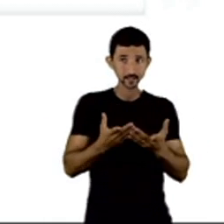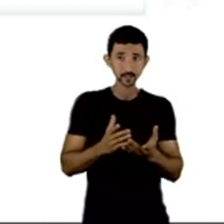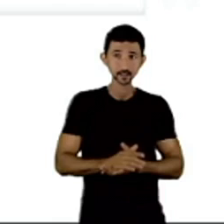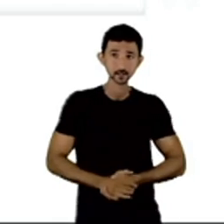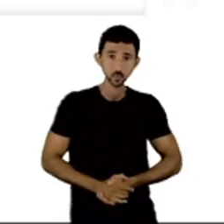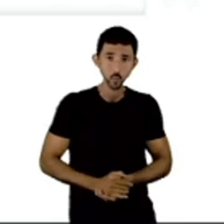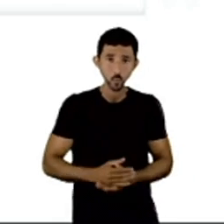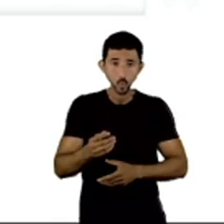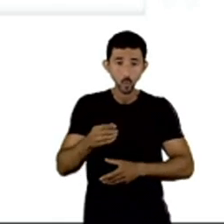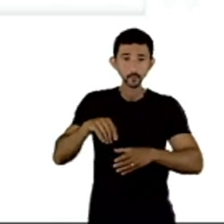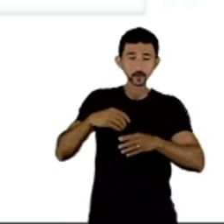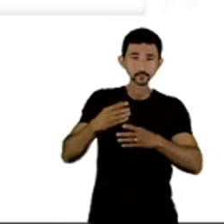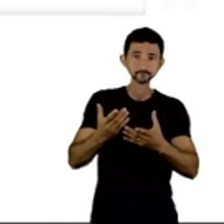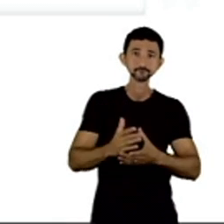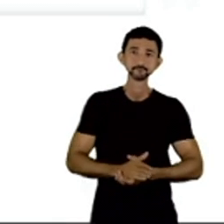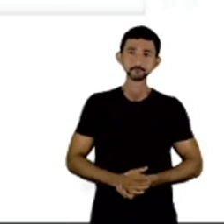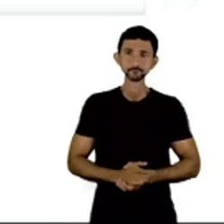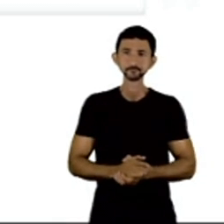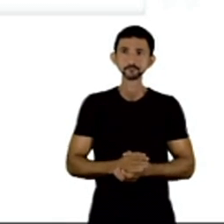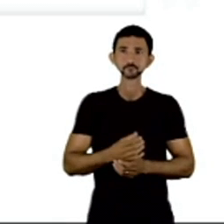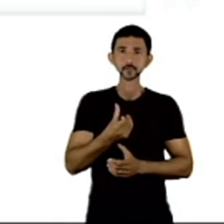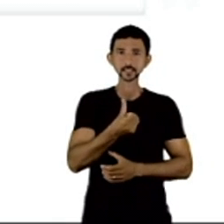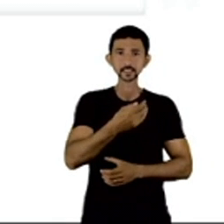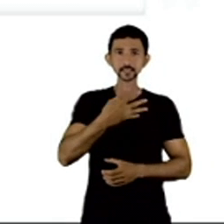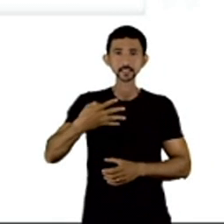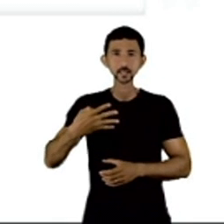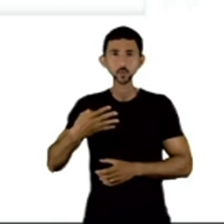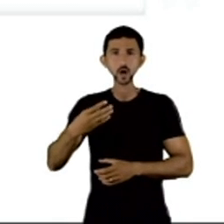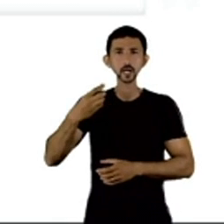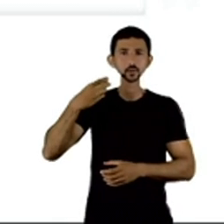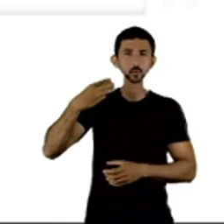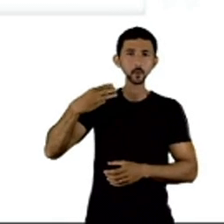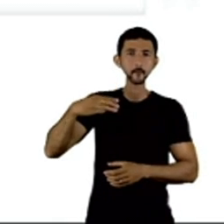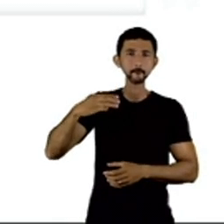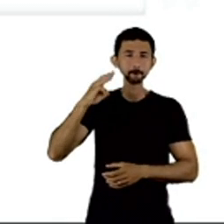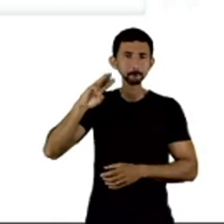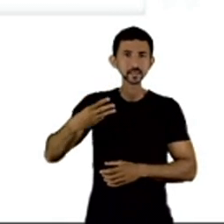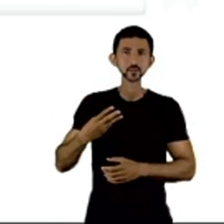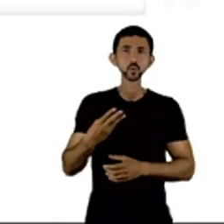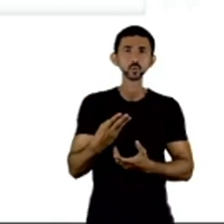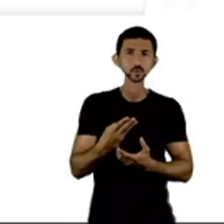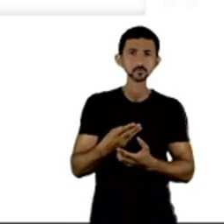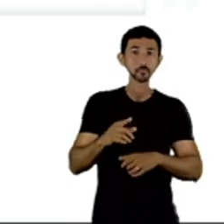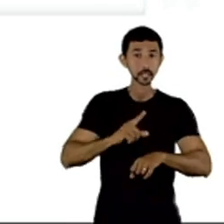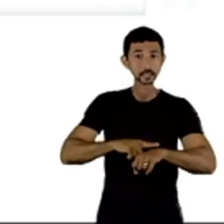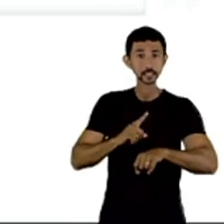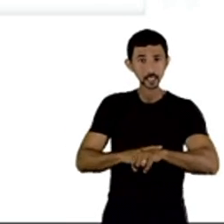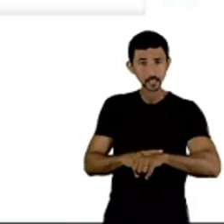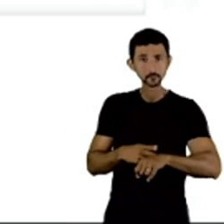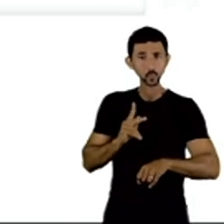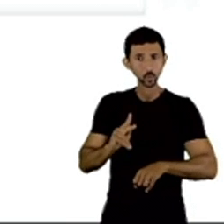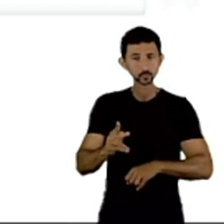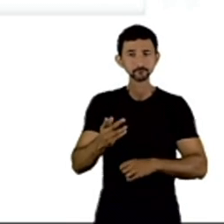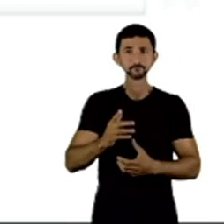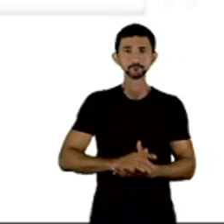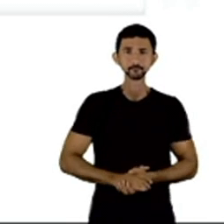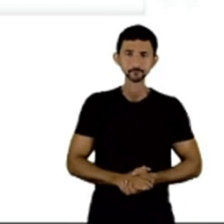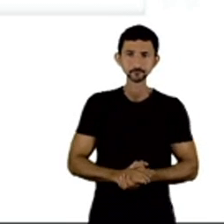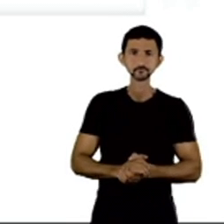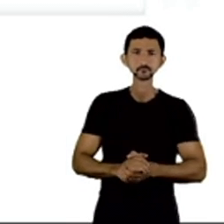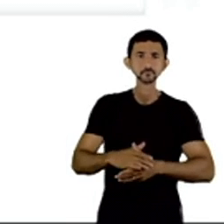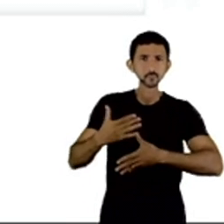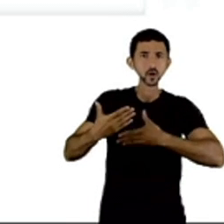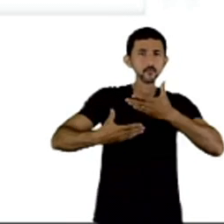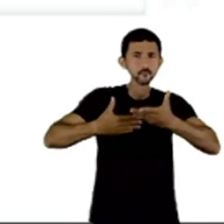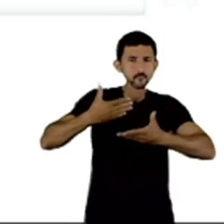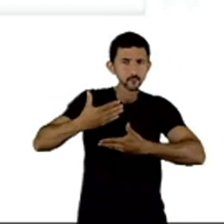ameaçou o leiloeiro. 64 milhões de dólares. Ainda em tempo, continuou. Os